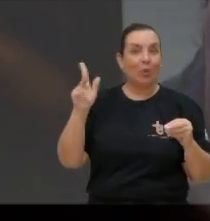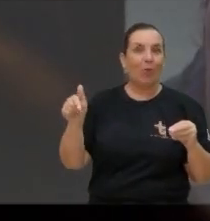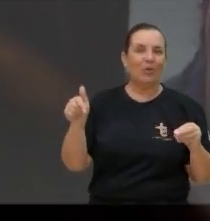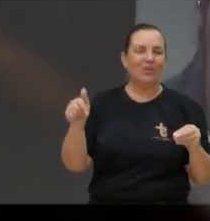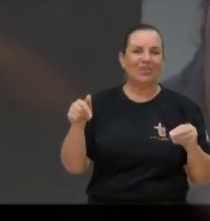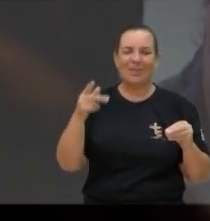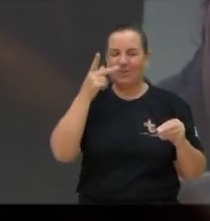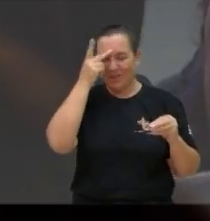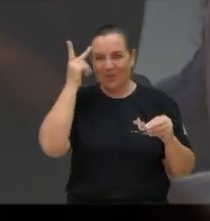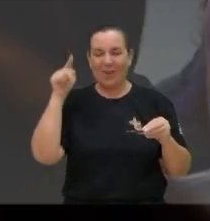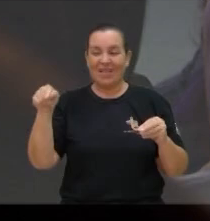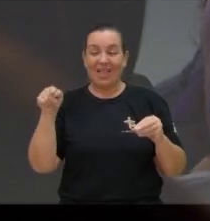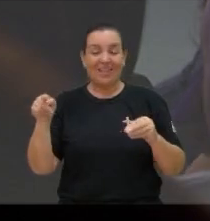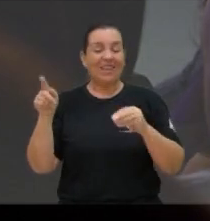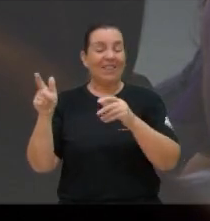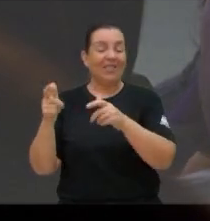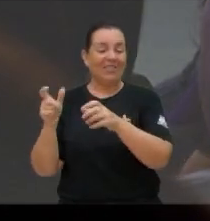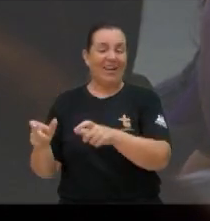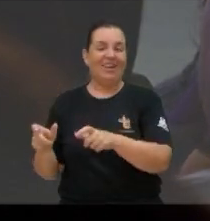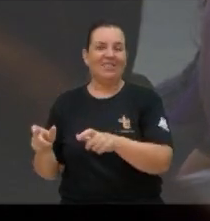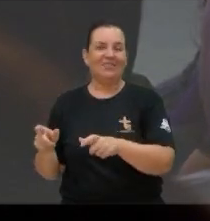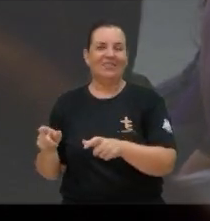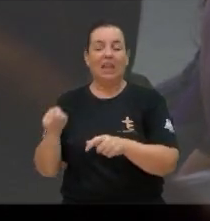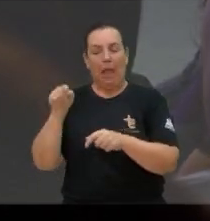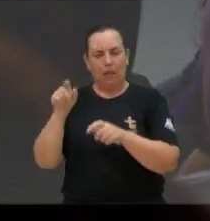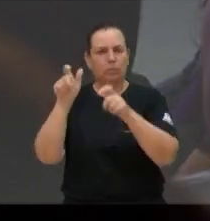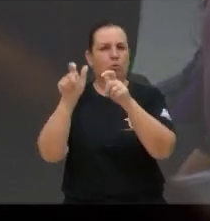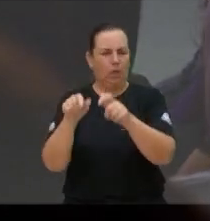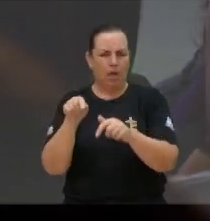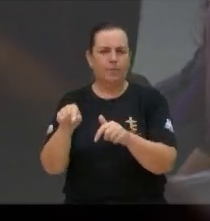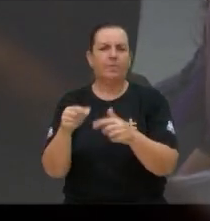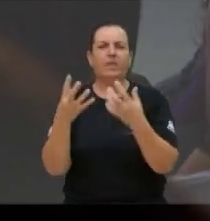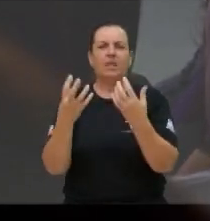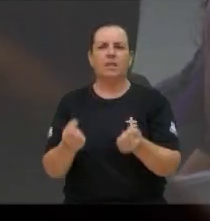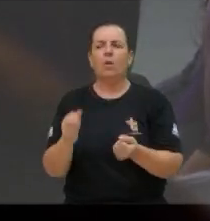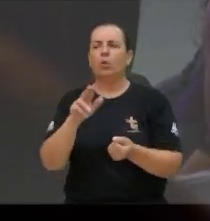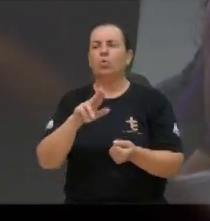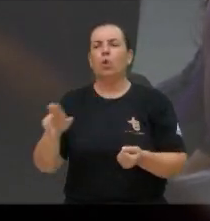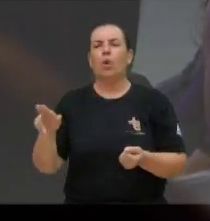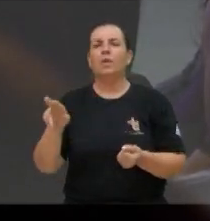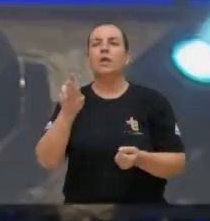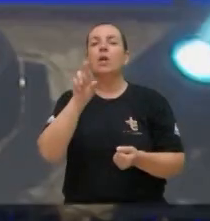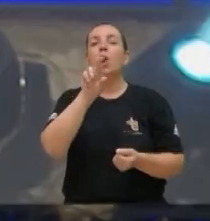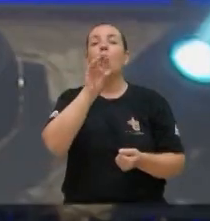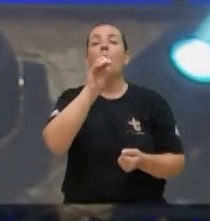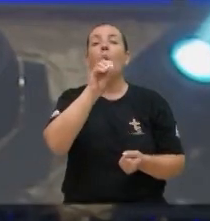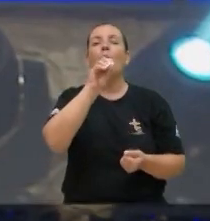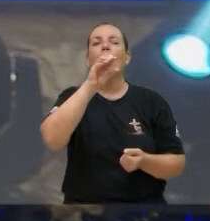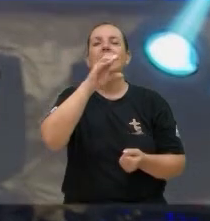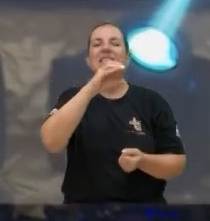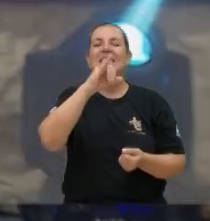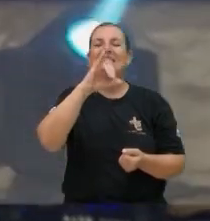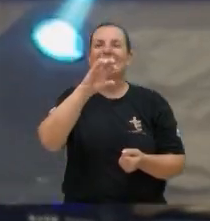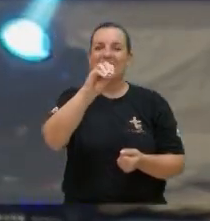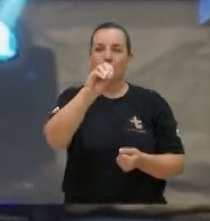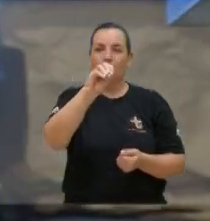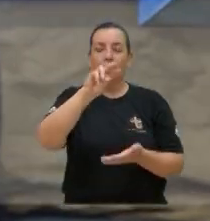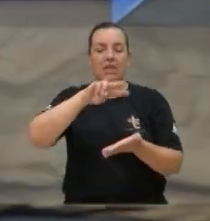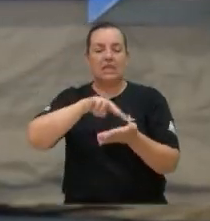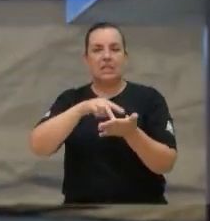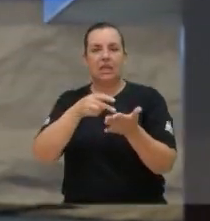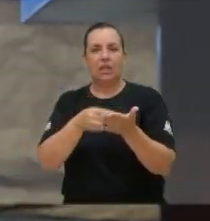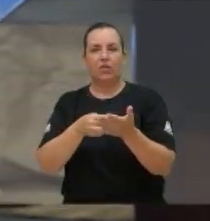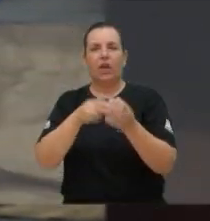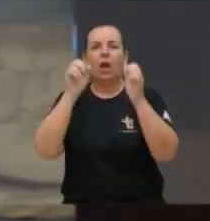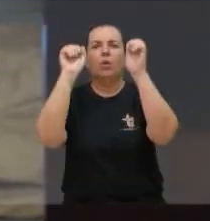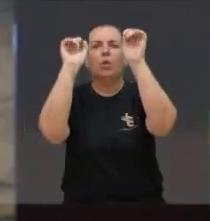estavam curados. E aquele lugar recebeu o nome de Rocio. Rocio significa